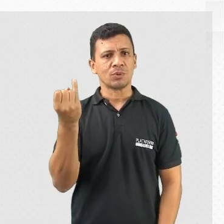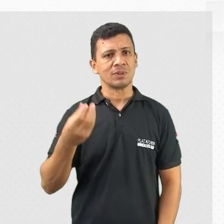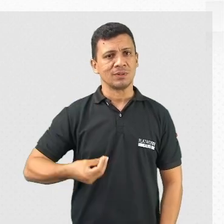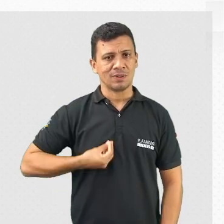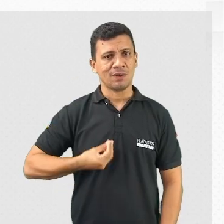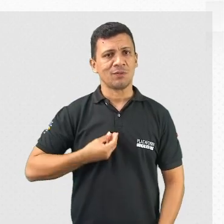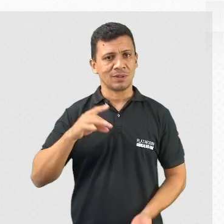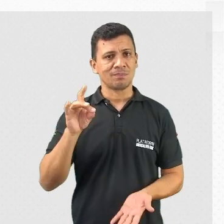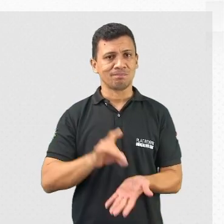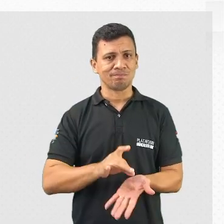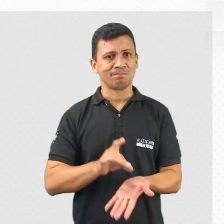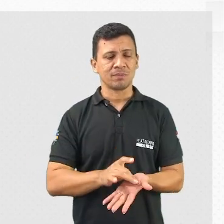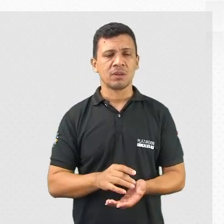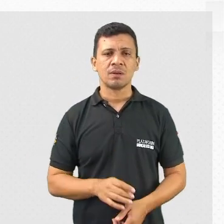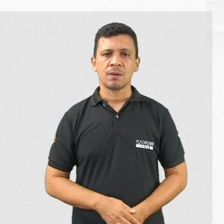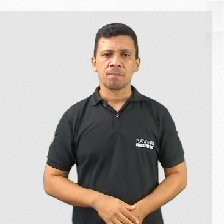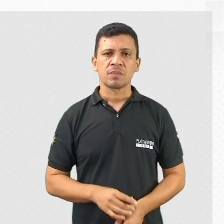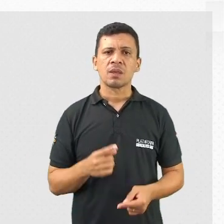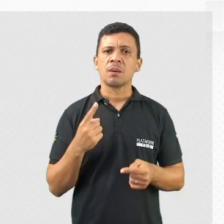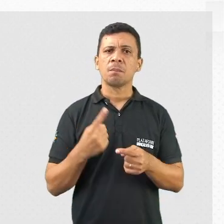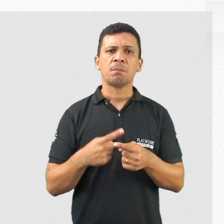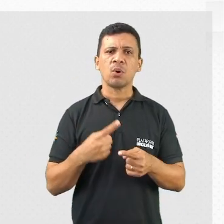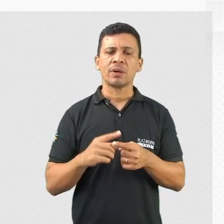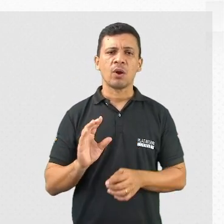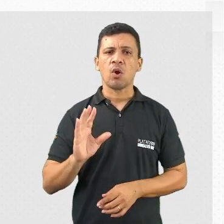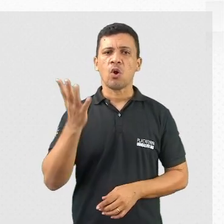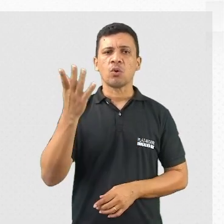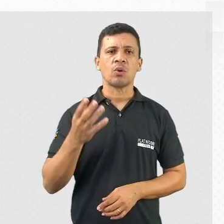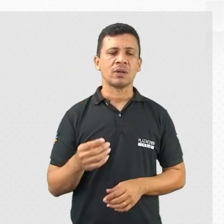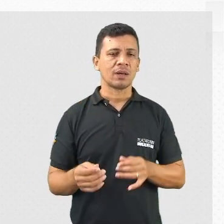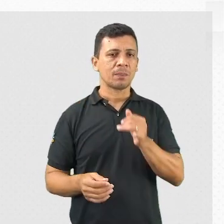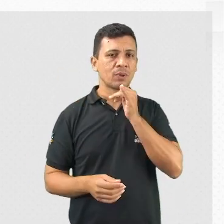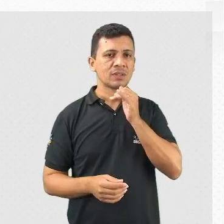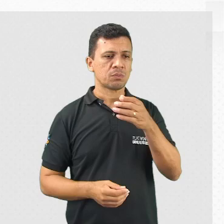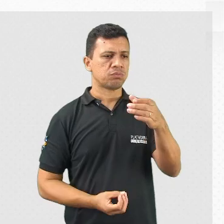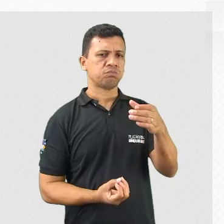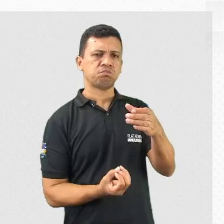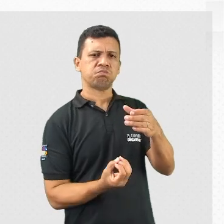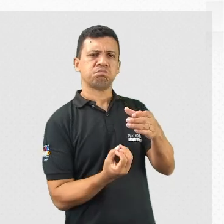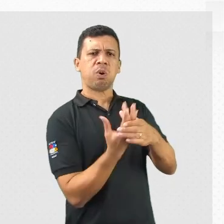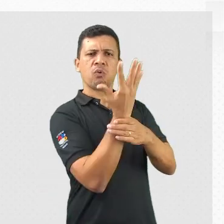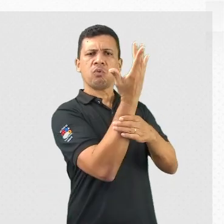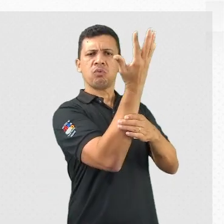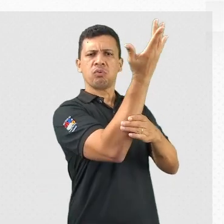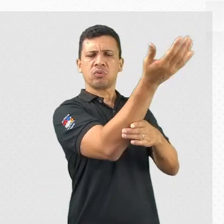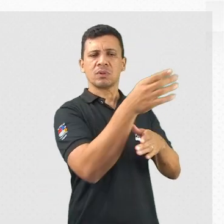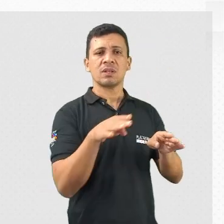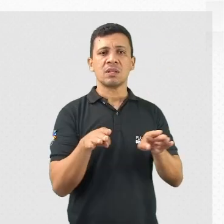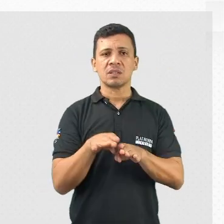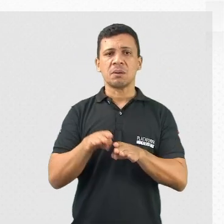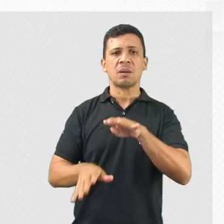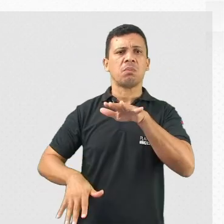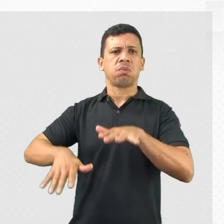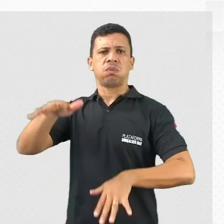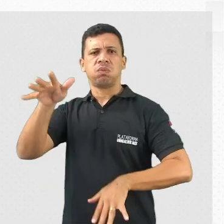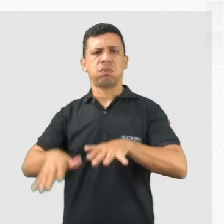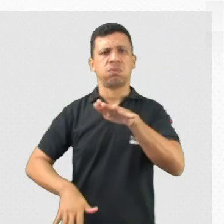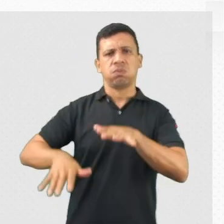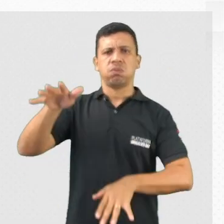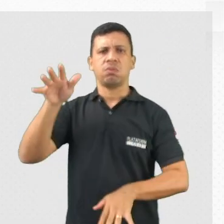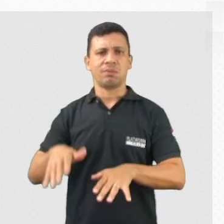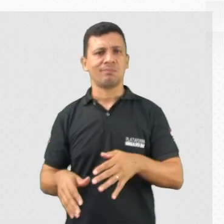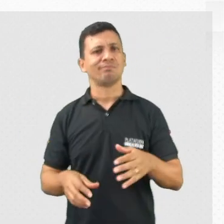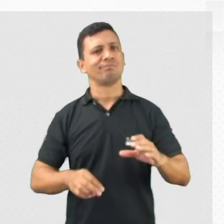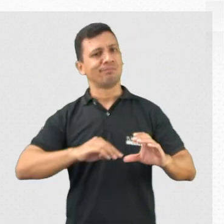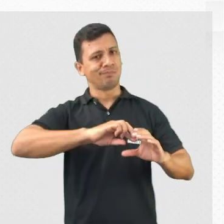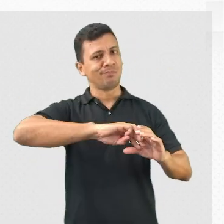tá? Por que que ocorrem, por exemplo, erupções vulcânicas, terremotos? É por causa desse rapazinho aqui chamado manto, tá,